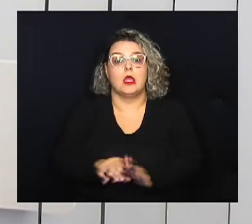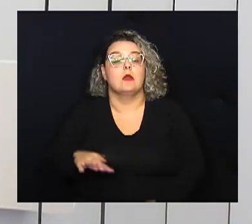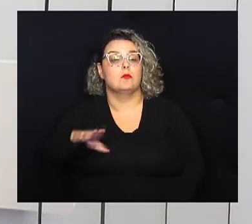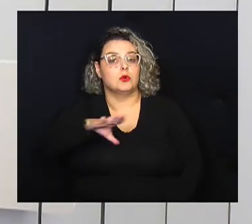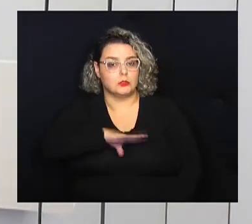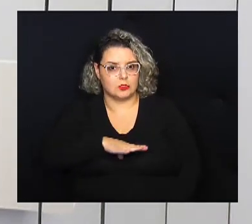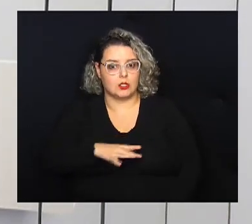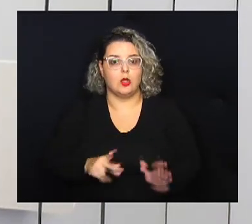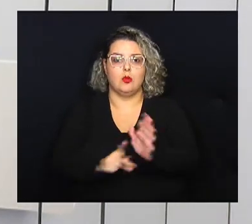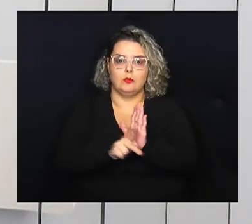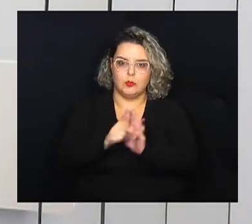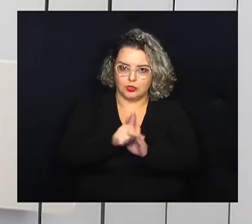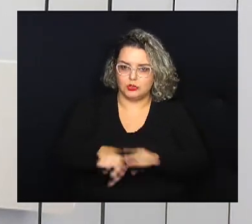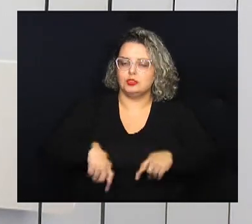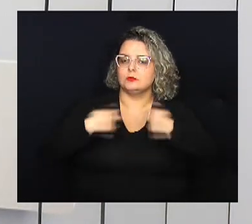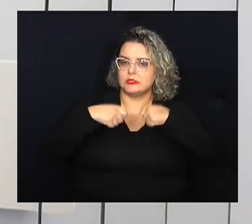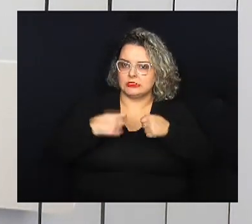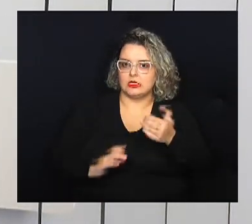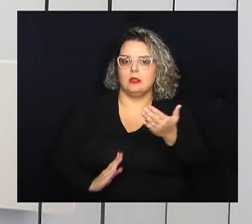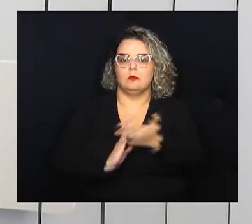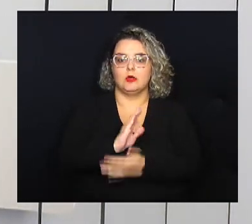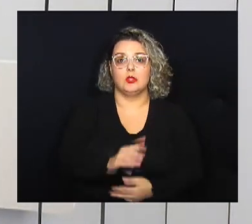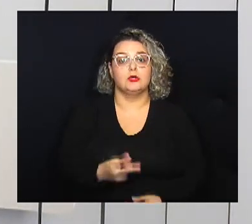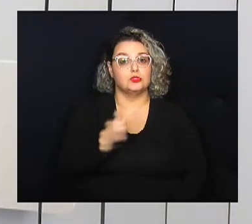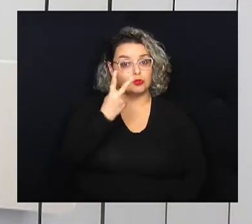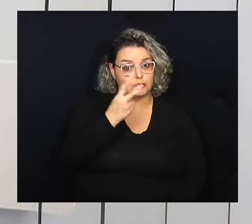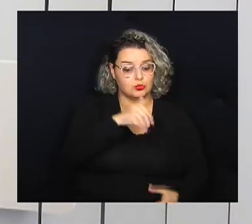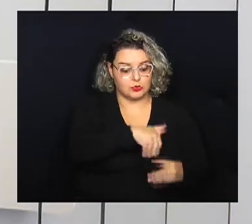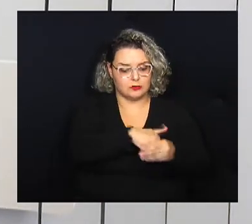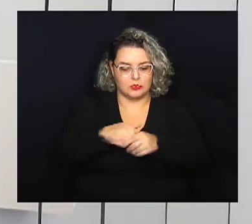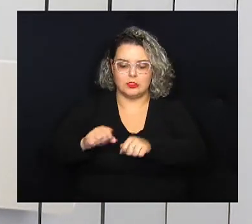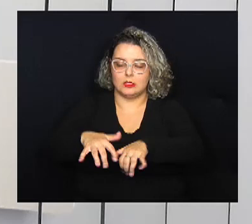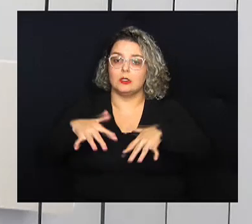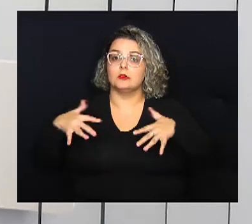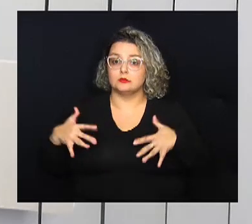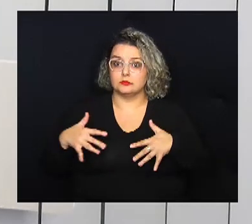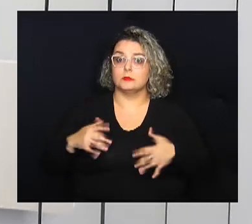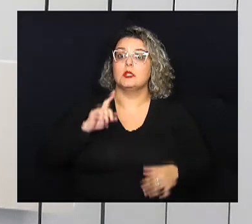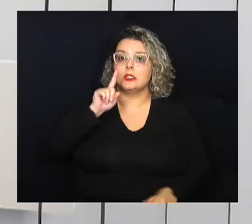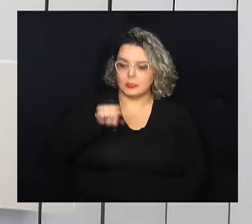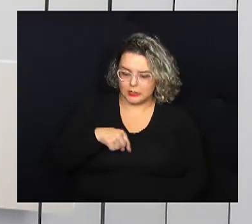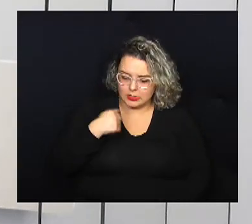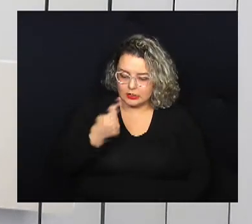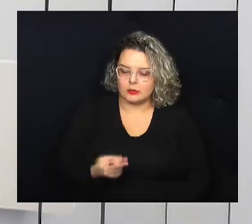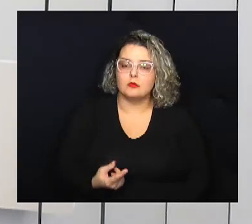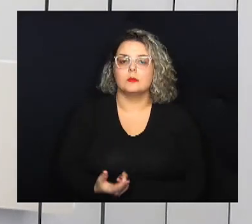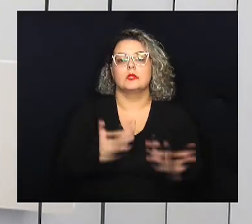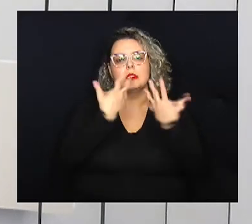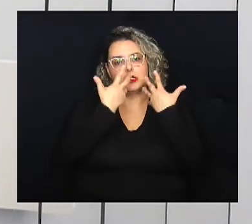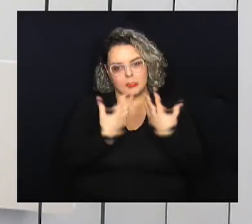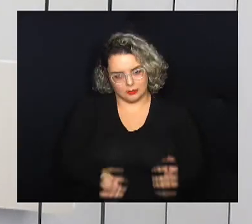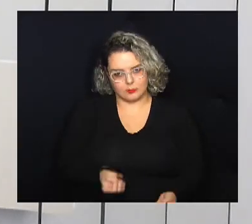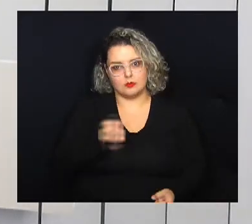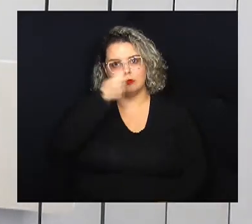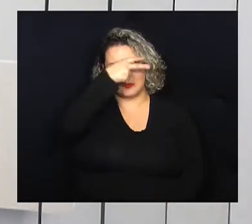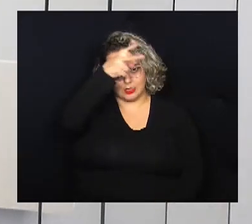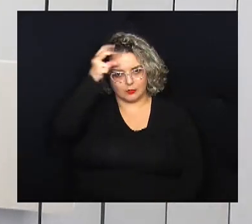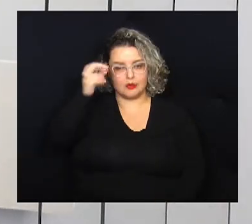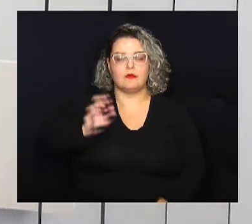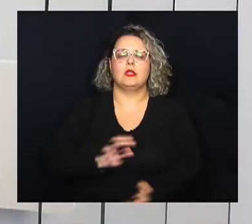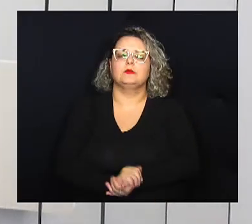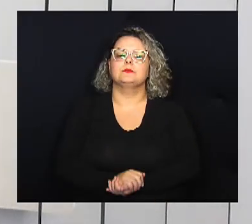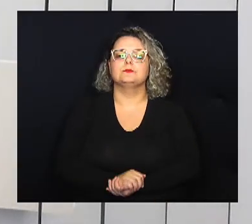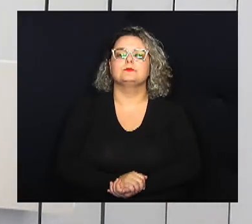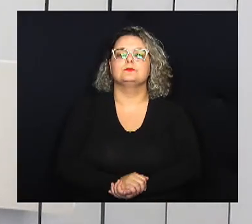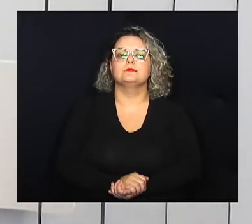ser aprovado em 2 votações em plenário e, na sequência, ser sancionado pelo prefeito. A